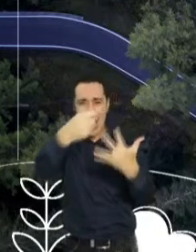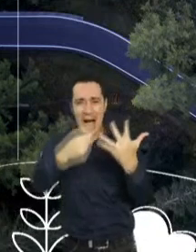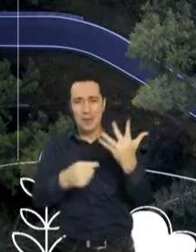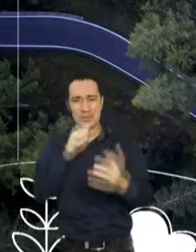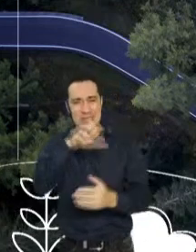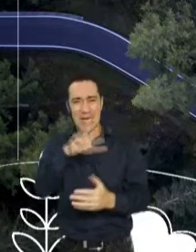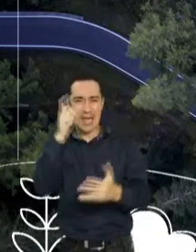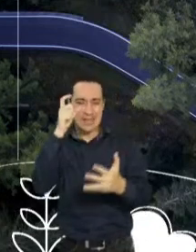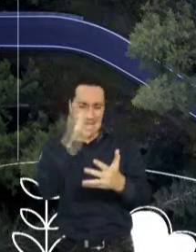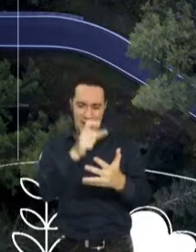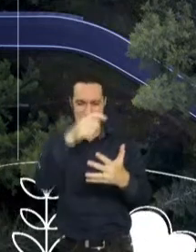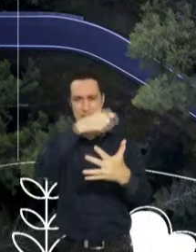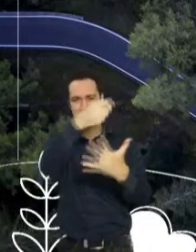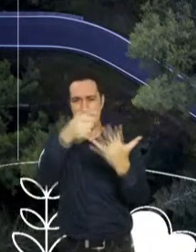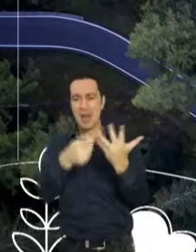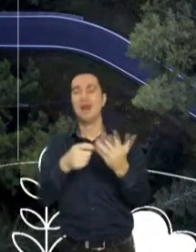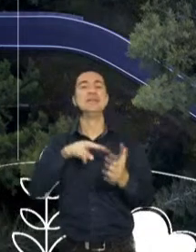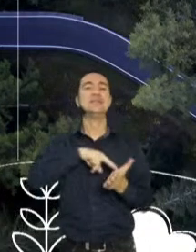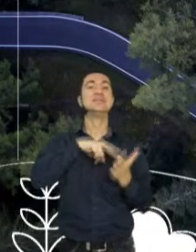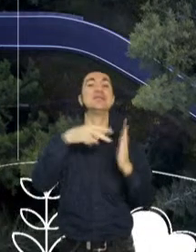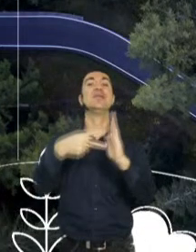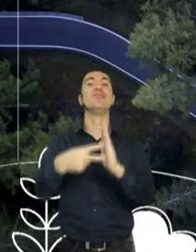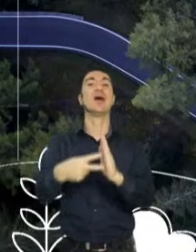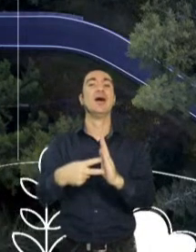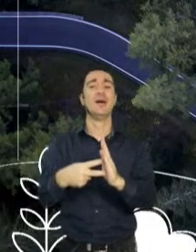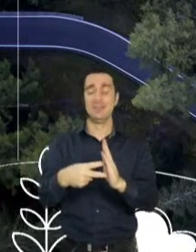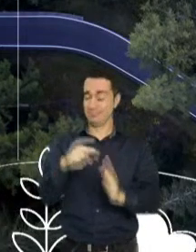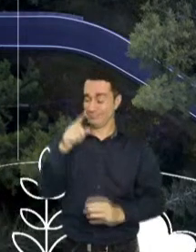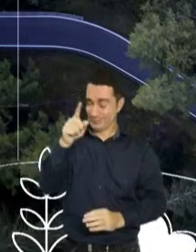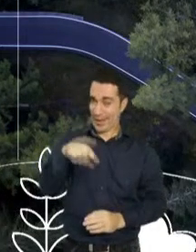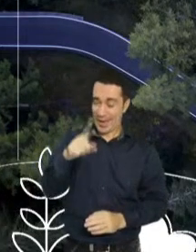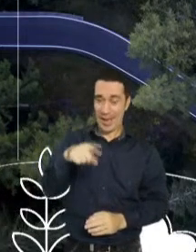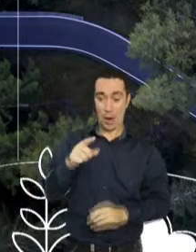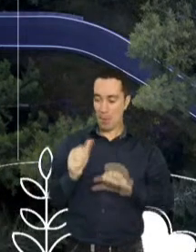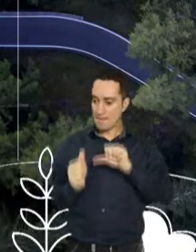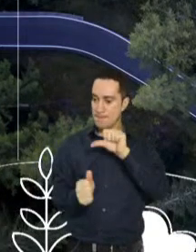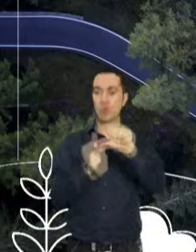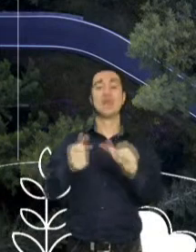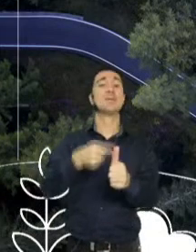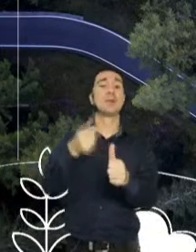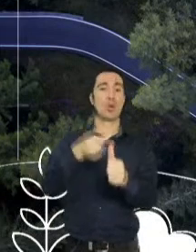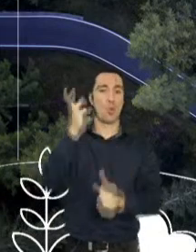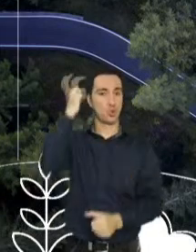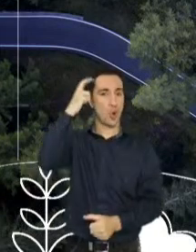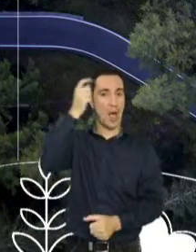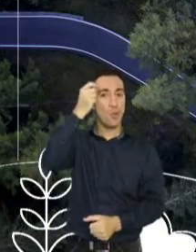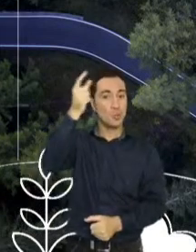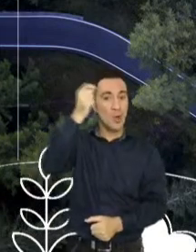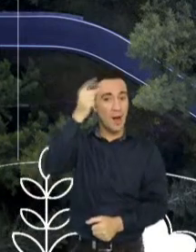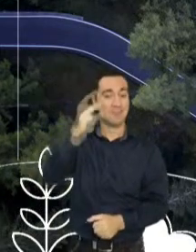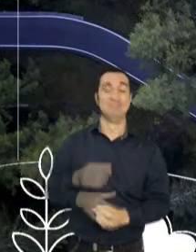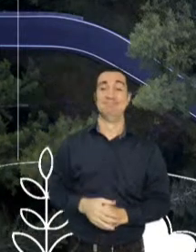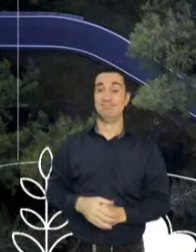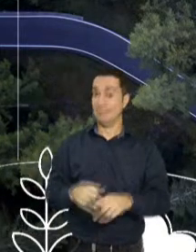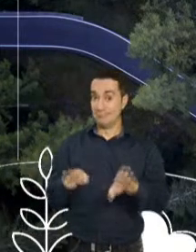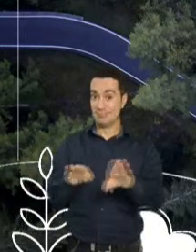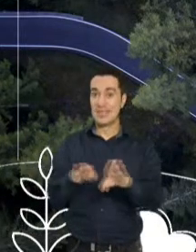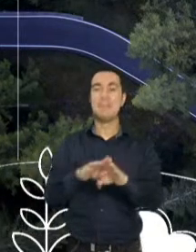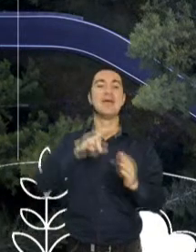na realidade, nós estamos falando de uma mudança cultural, nós estamos falando